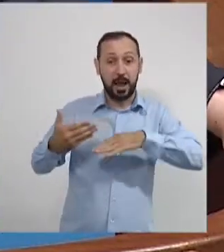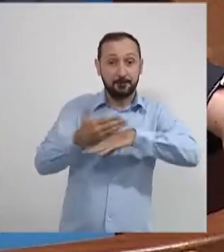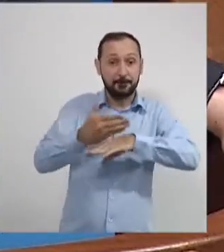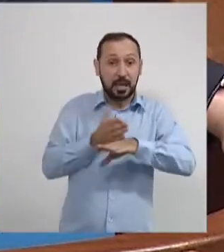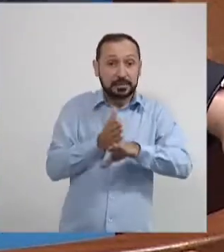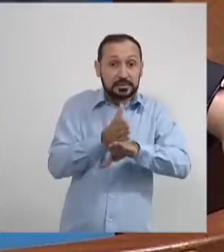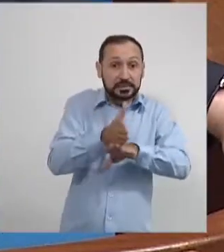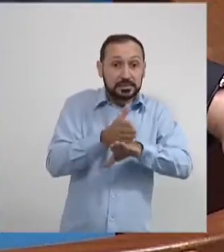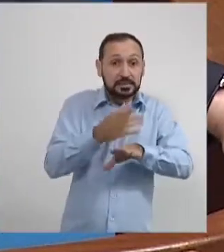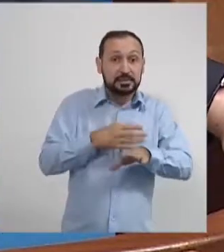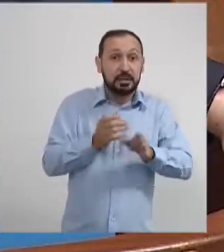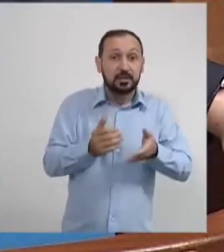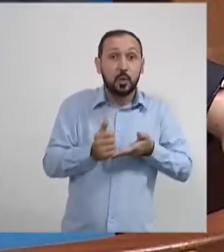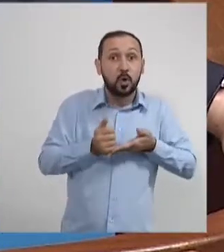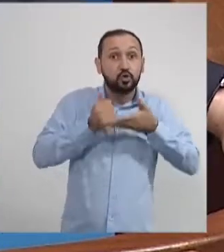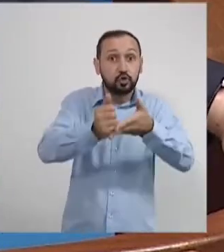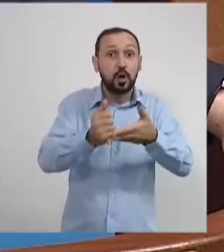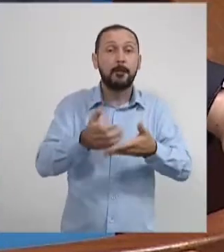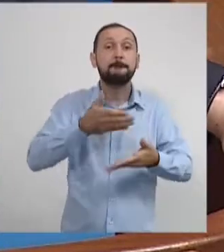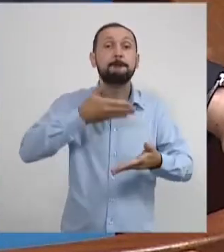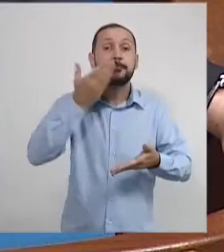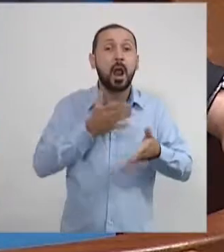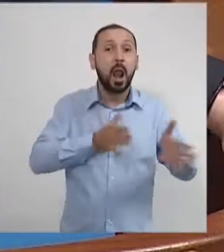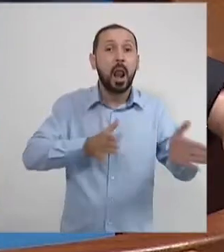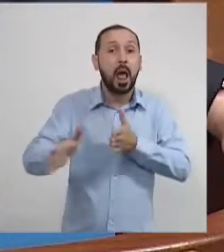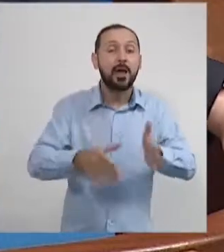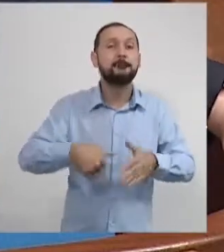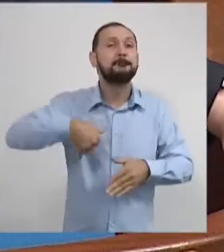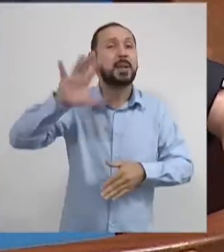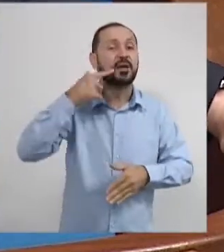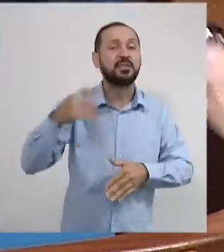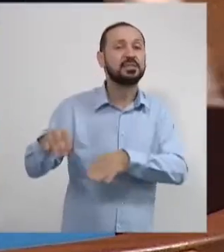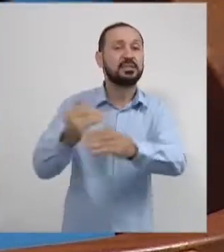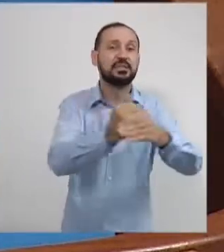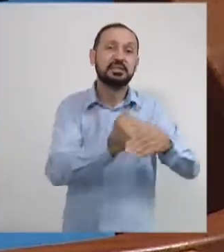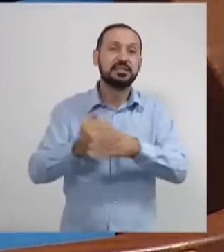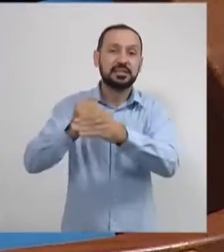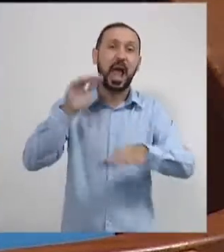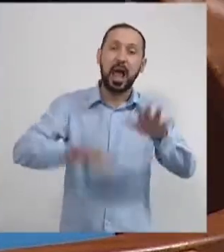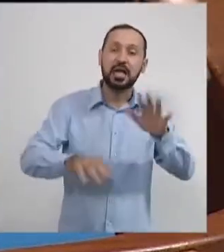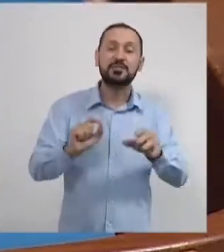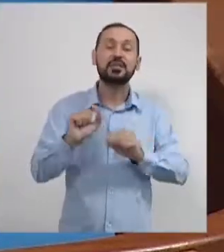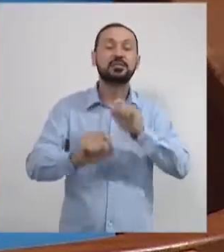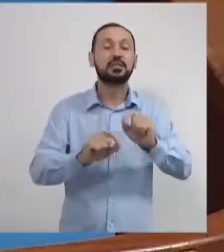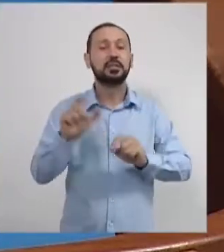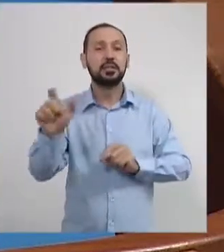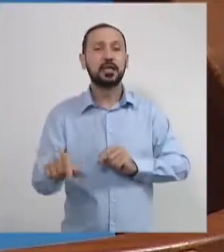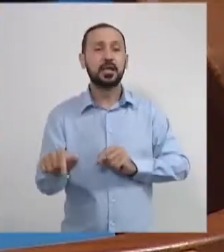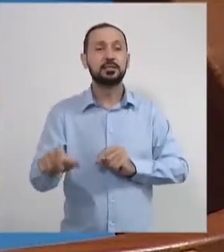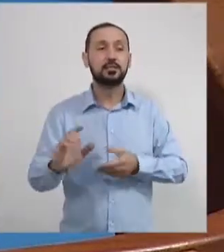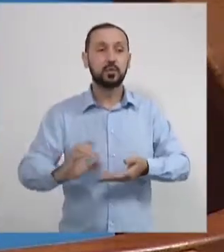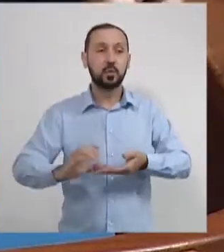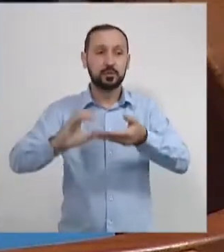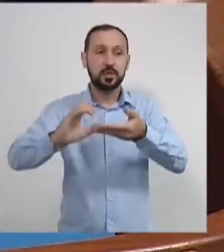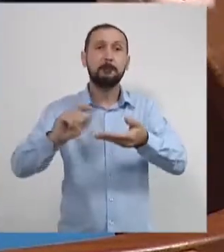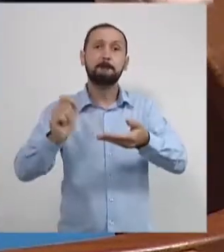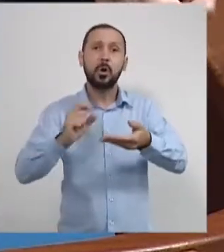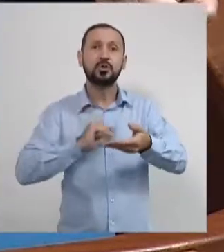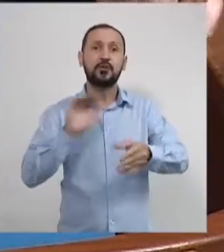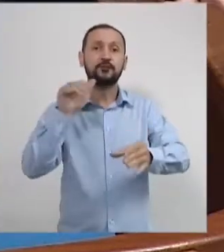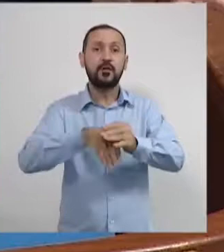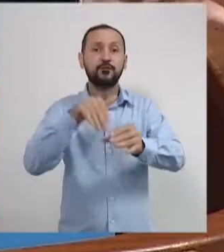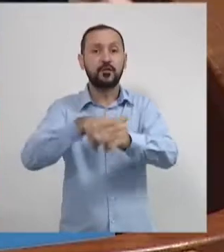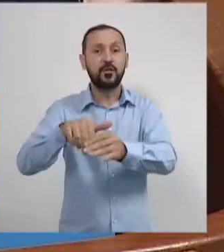pessoas, mais democrático será o processo e vai possibilitar, às vezes, né, que um conselheiro que poderia ter